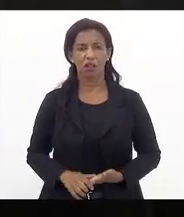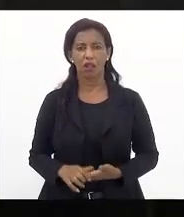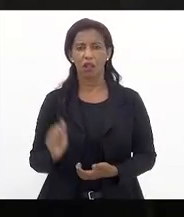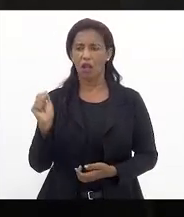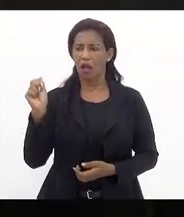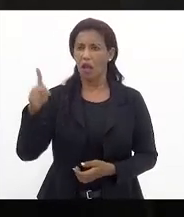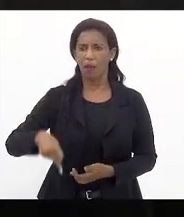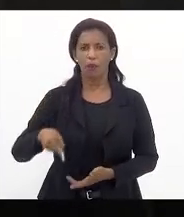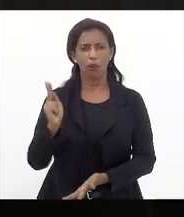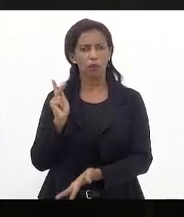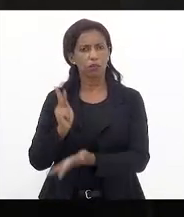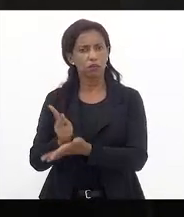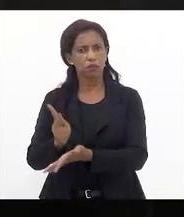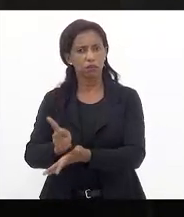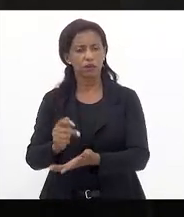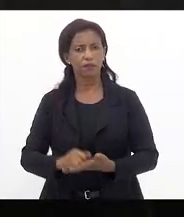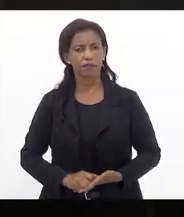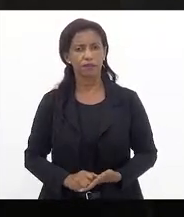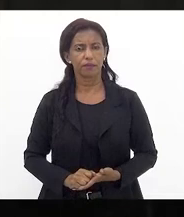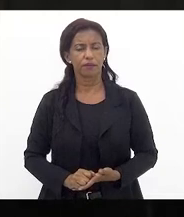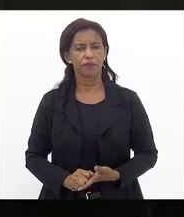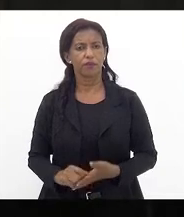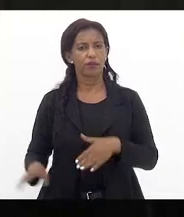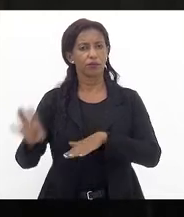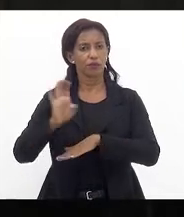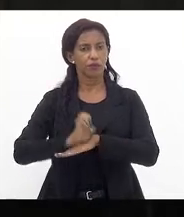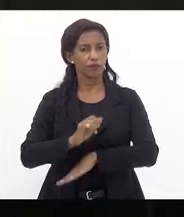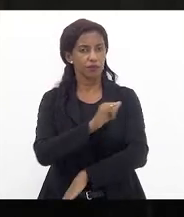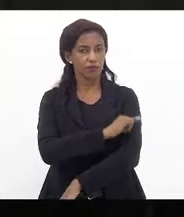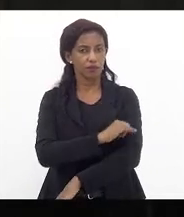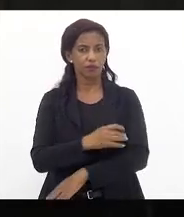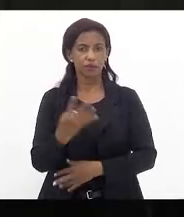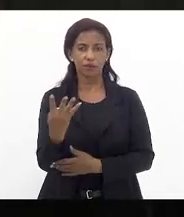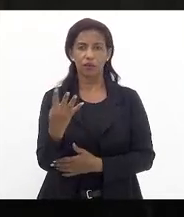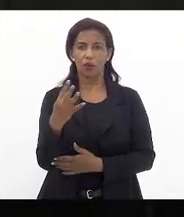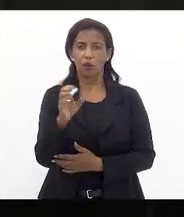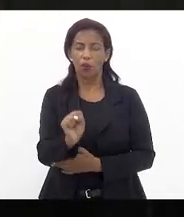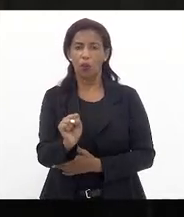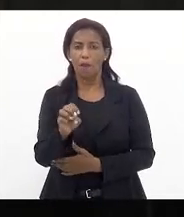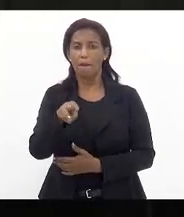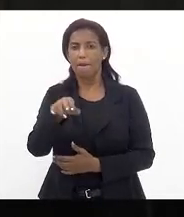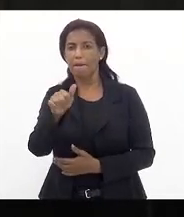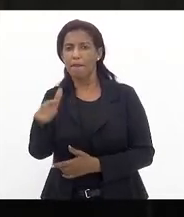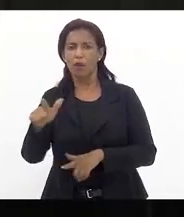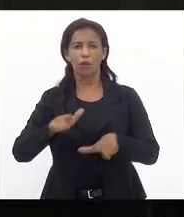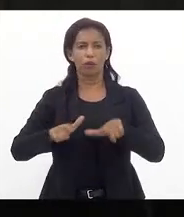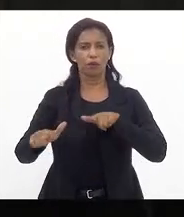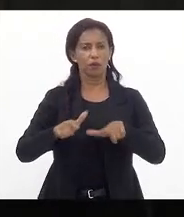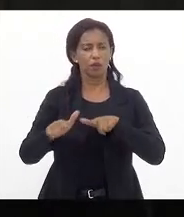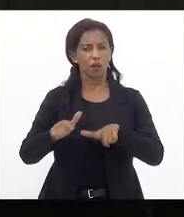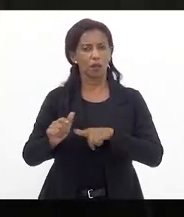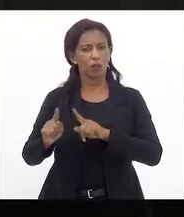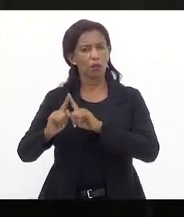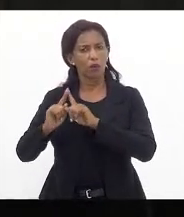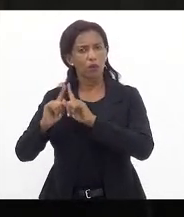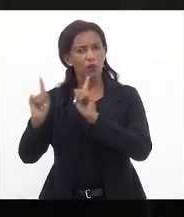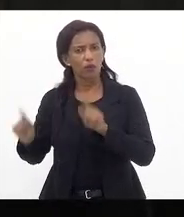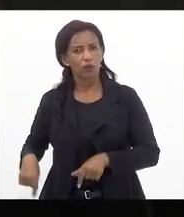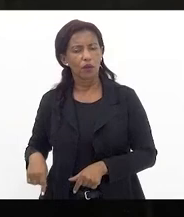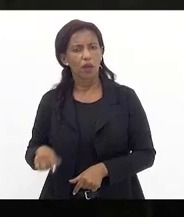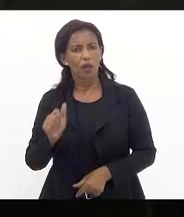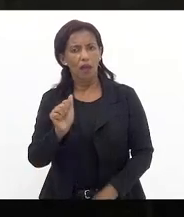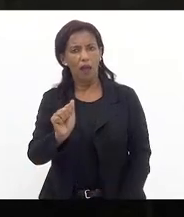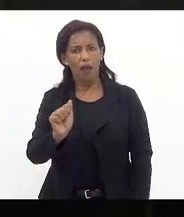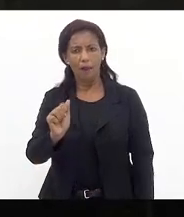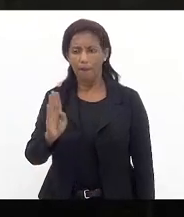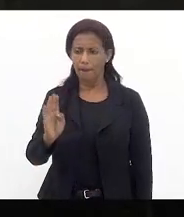abono permanência. No estado do Rio de Janeiro, são 48 mil servidores em abono permanência.